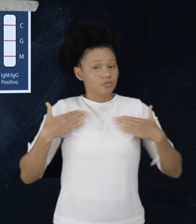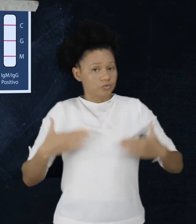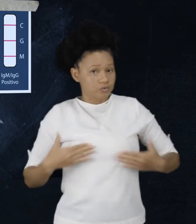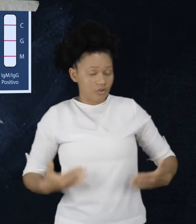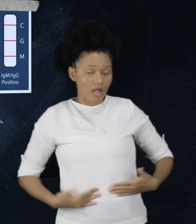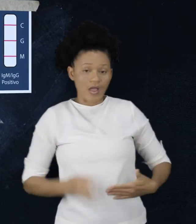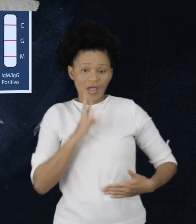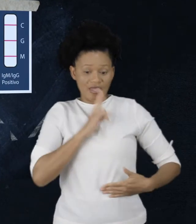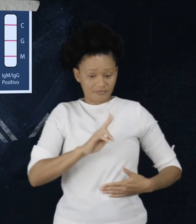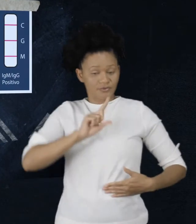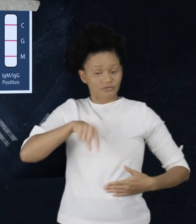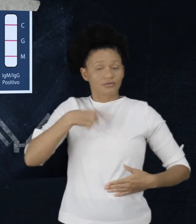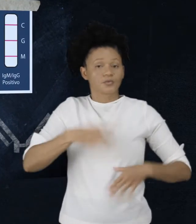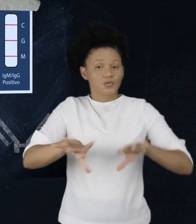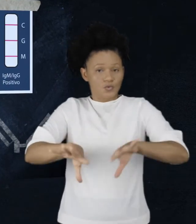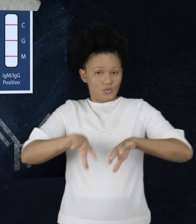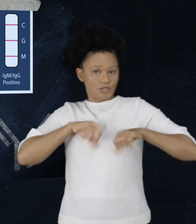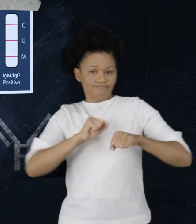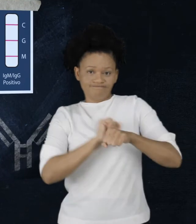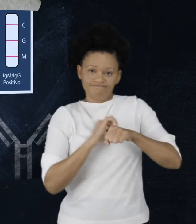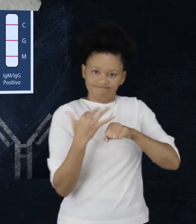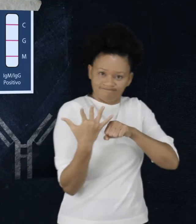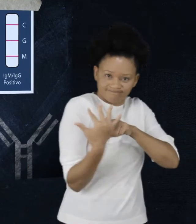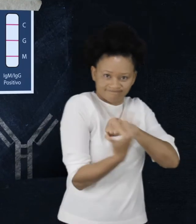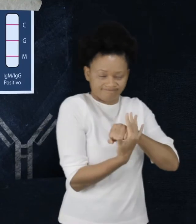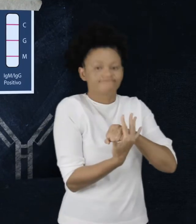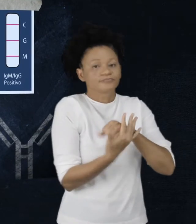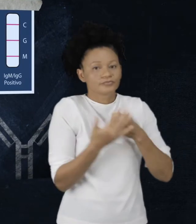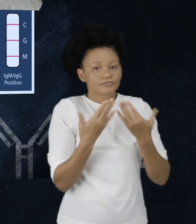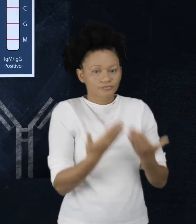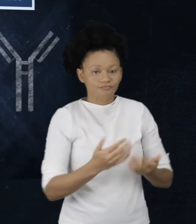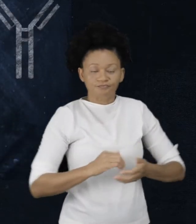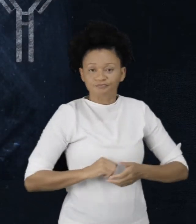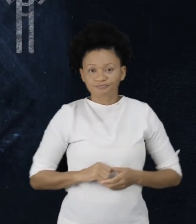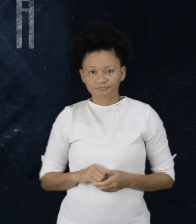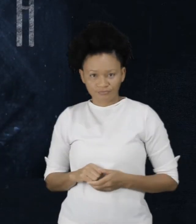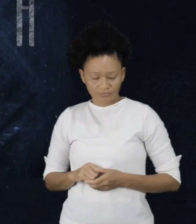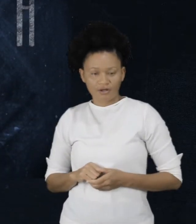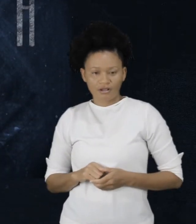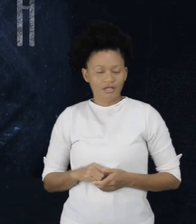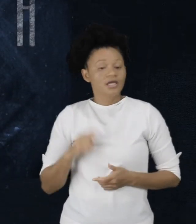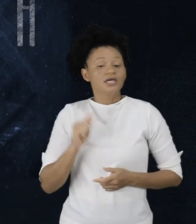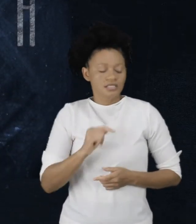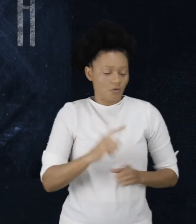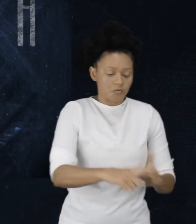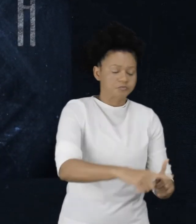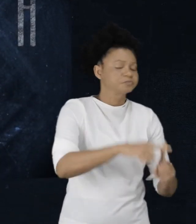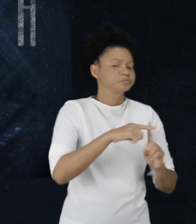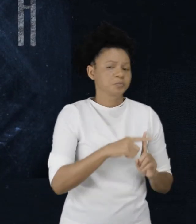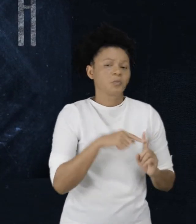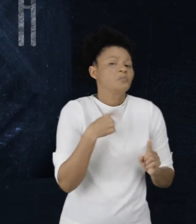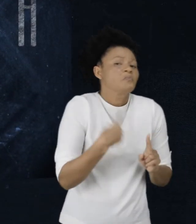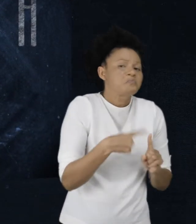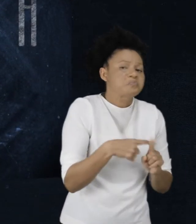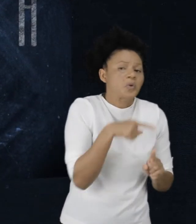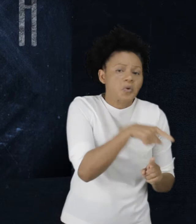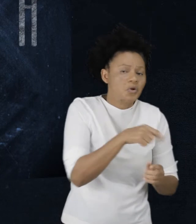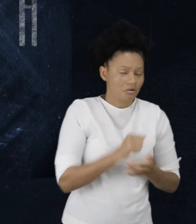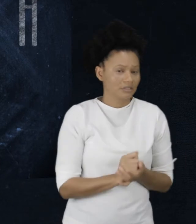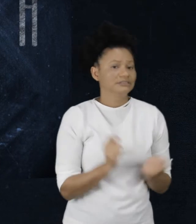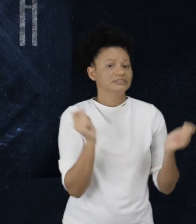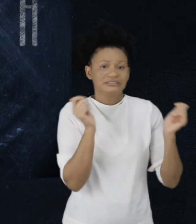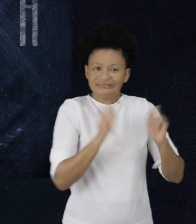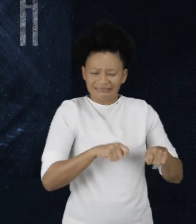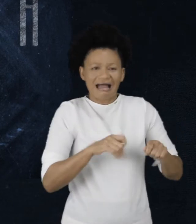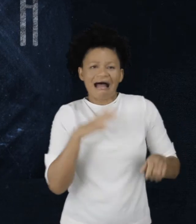em resposta a uma infecção pelo novo coronavírus, o SARS-CoV-2. A vantagem desse teste é que ele pode ser